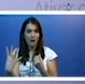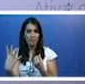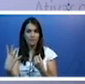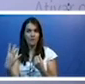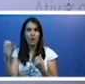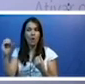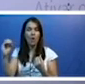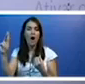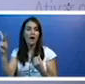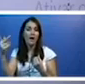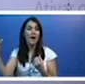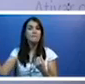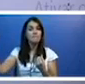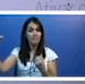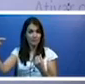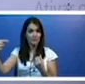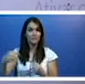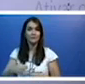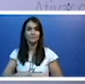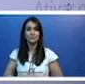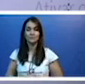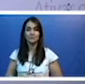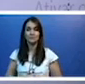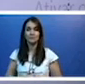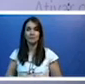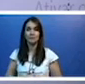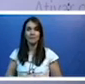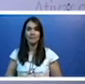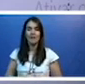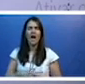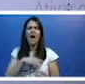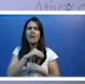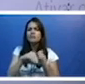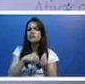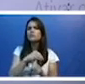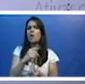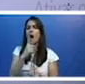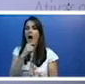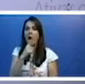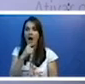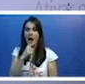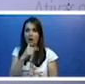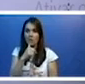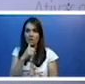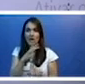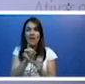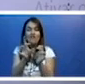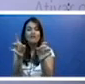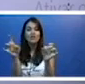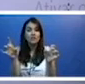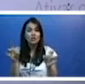NH4OH-, na base, né, é hidróxido de amônio. A solução aquosa é comercializada com o nome de